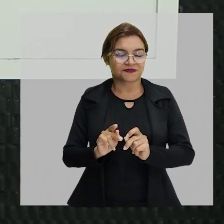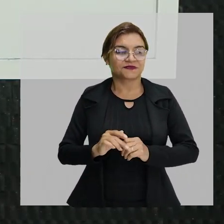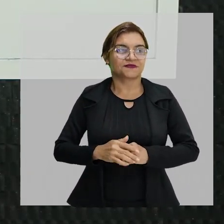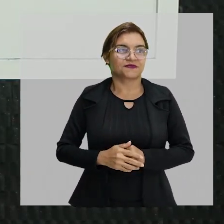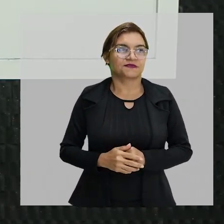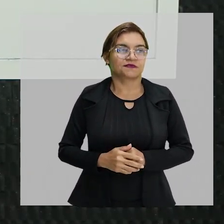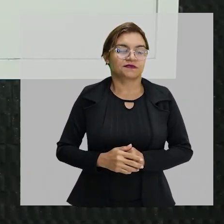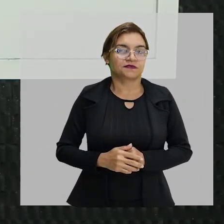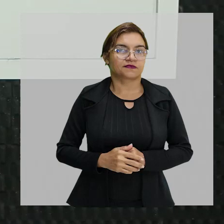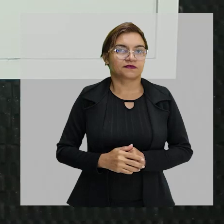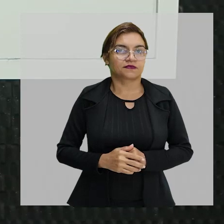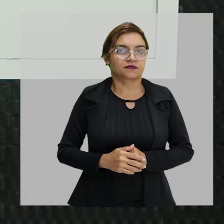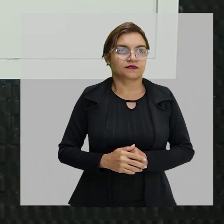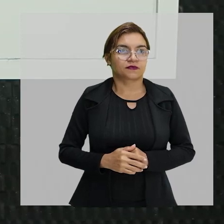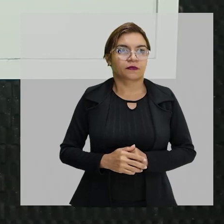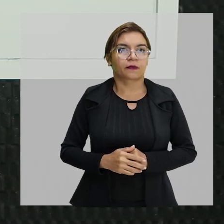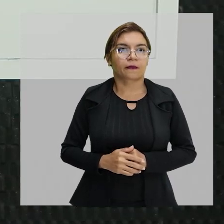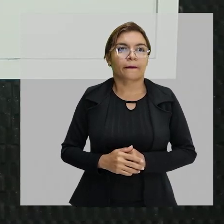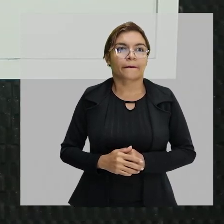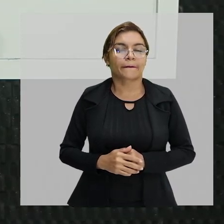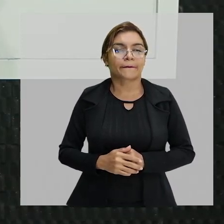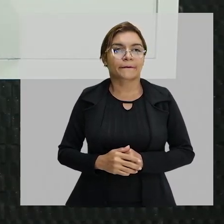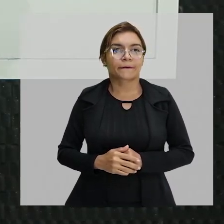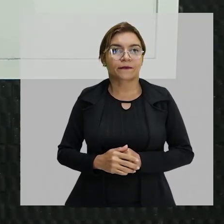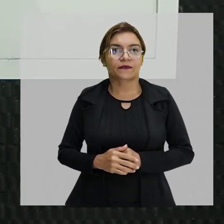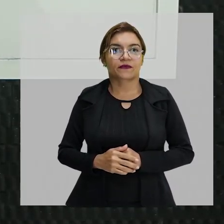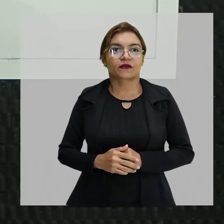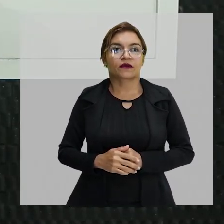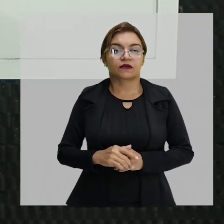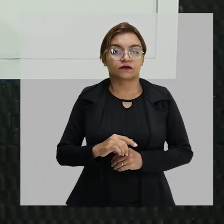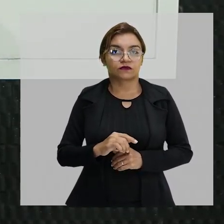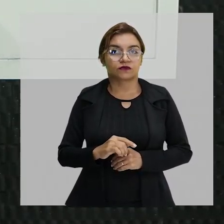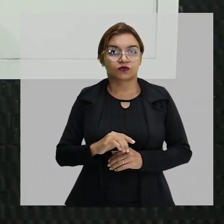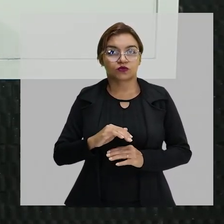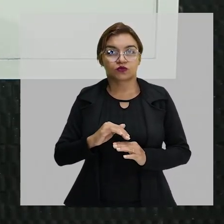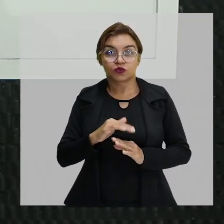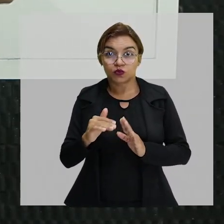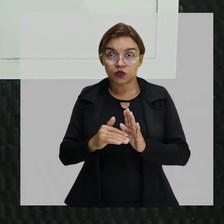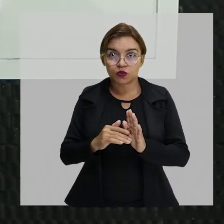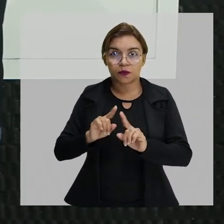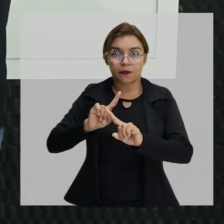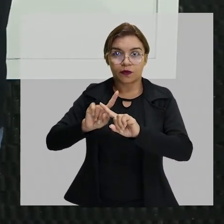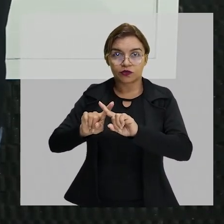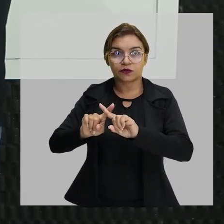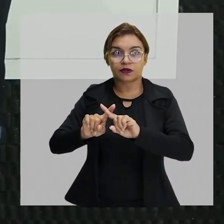A diferença dos dois arcos dividido por 2, multiplicado pelo cosseno